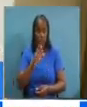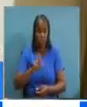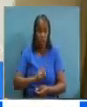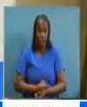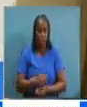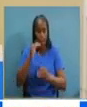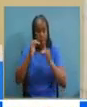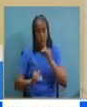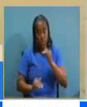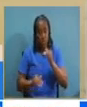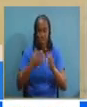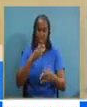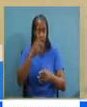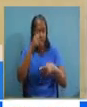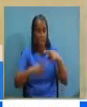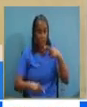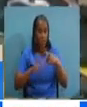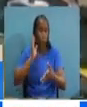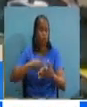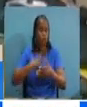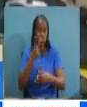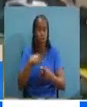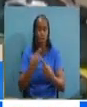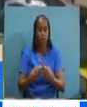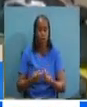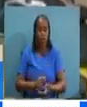em 2018, ou seja, baixou cerca de metade nos últimos 2 anos.